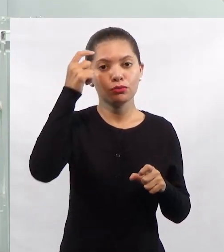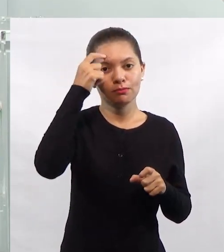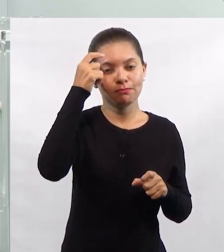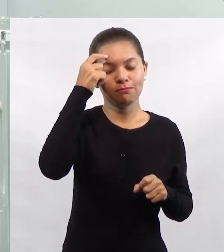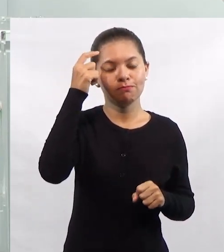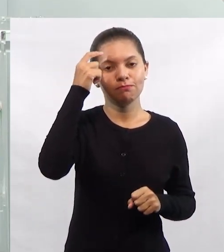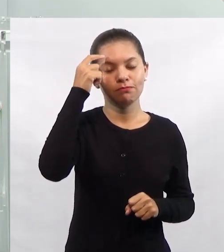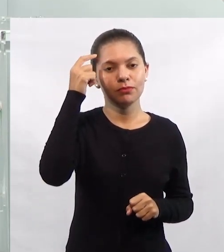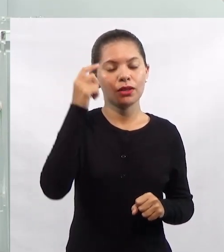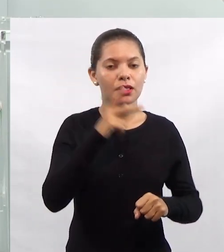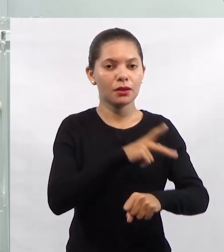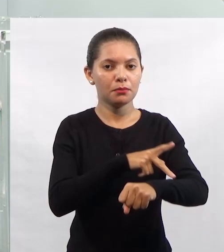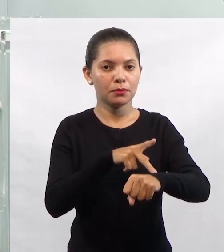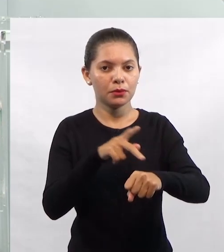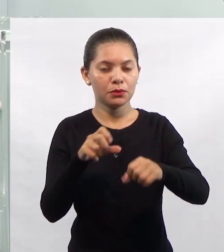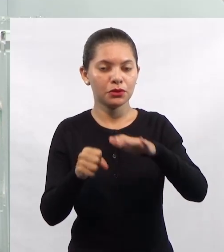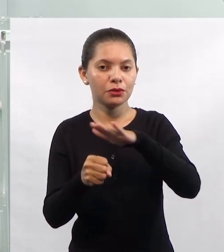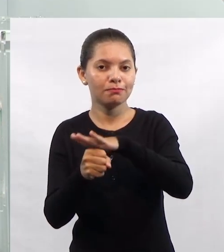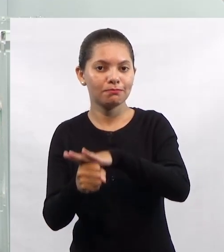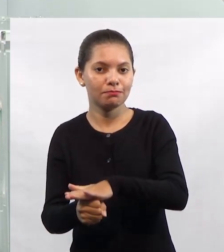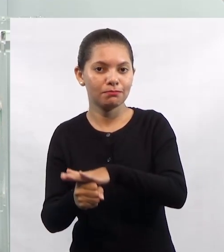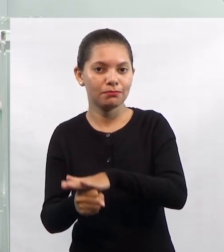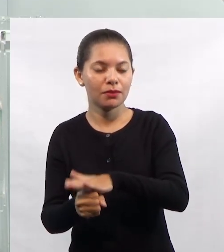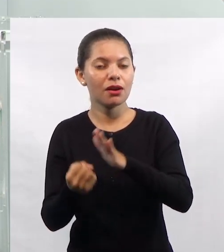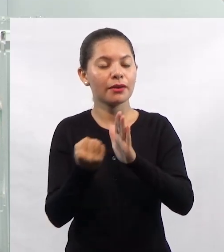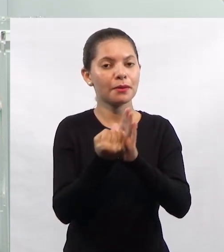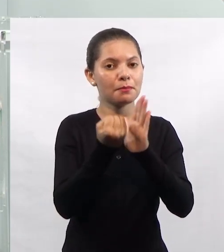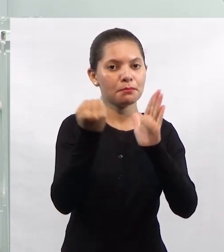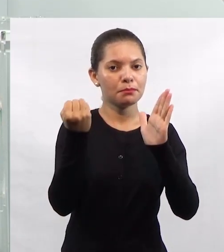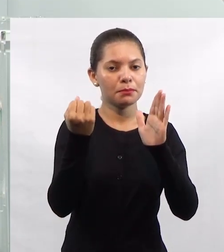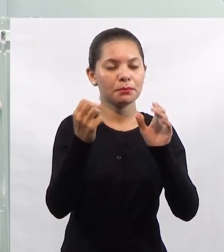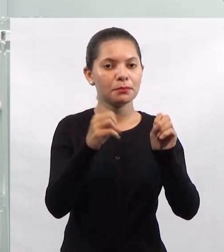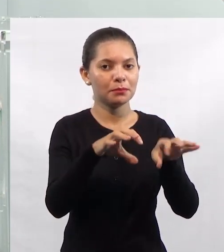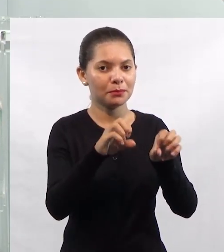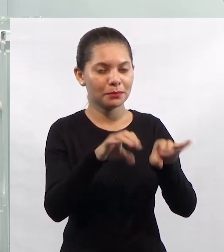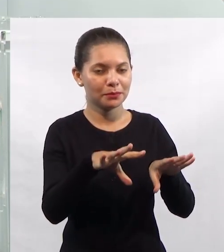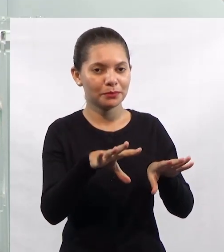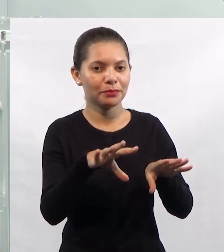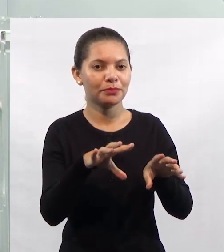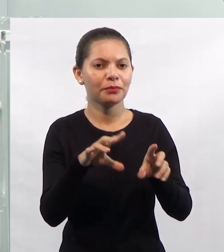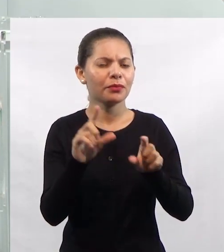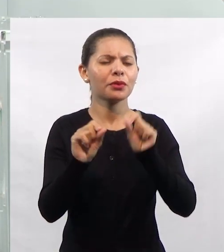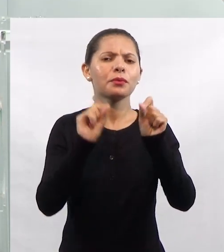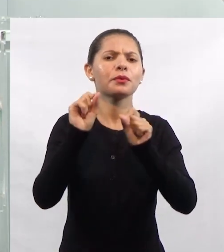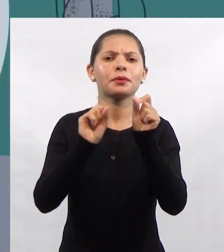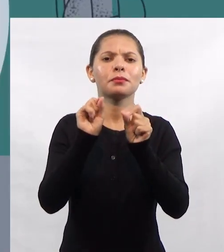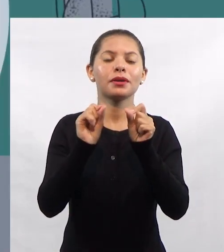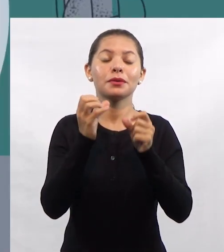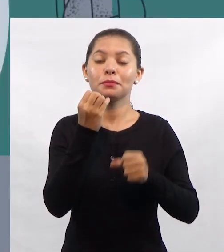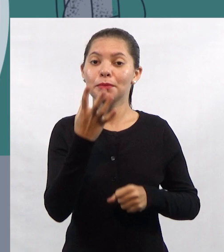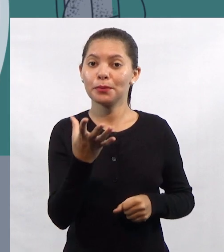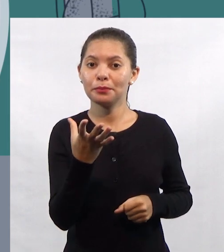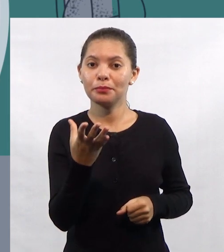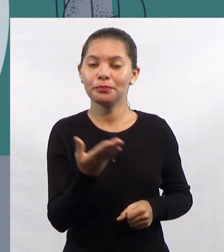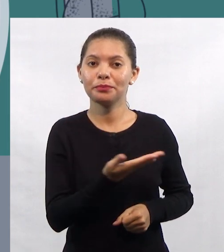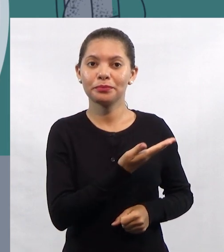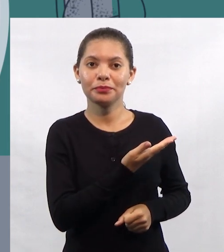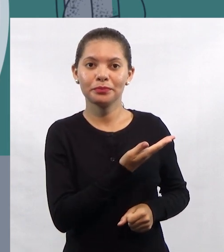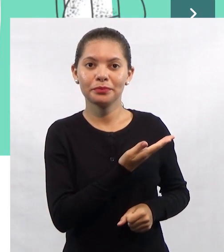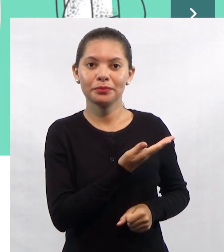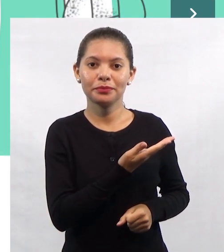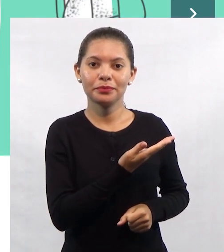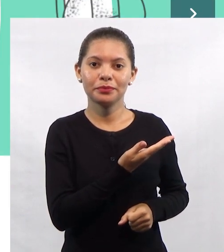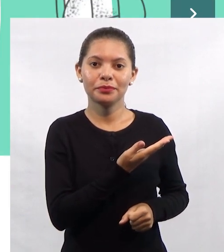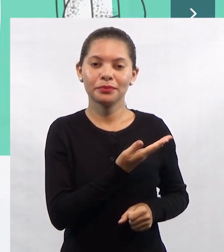emancipação, conscientização na pedagogia do oprimido, que é um marco para a educação de jovens e adultos. E o que mais?